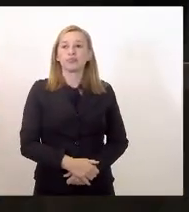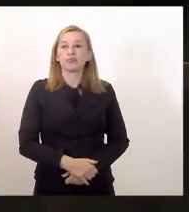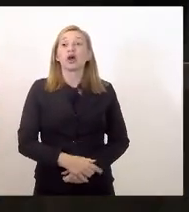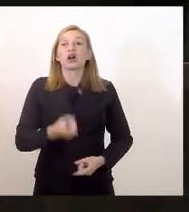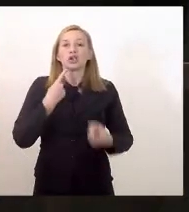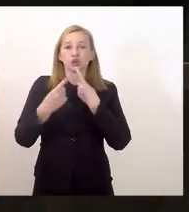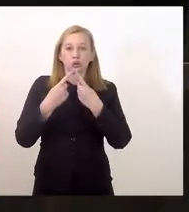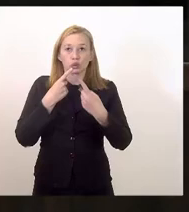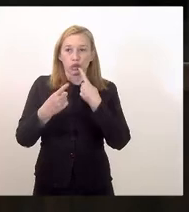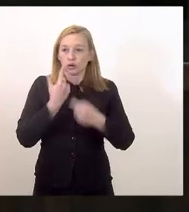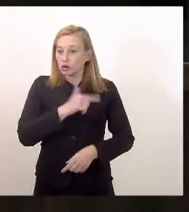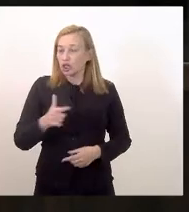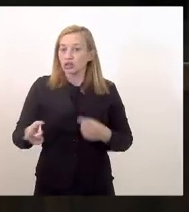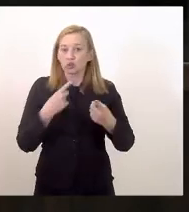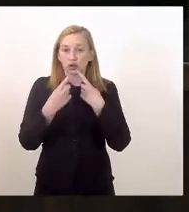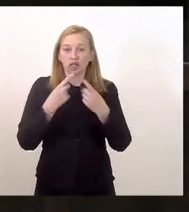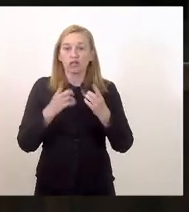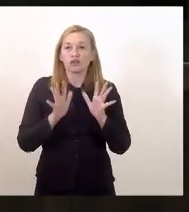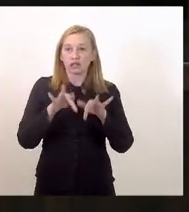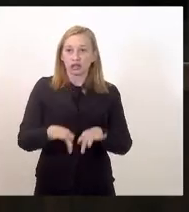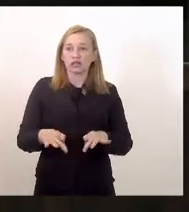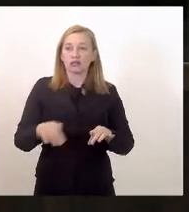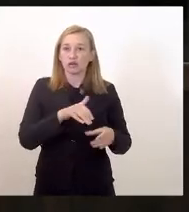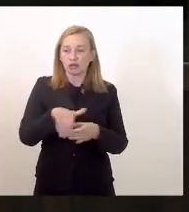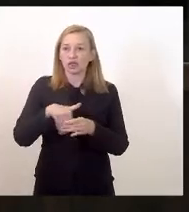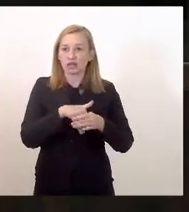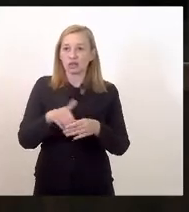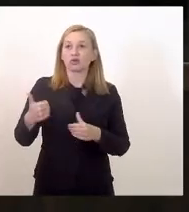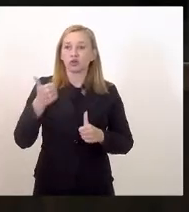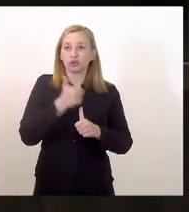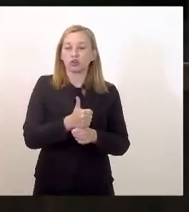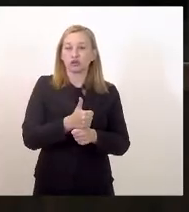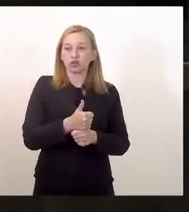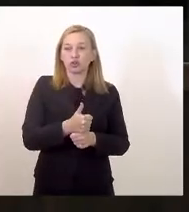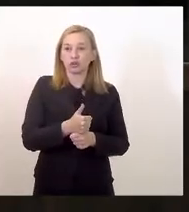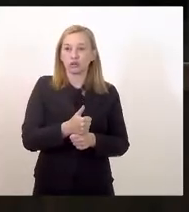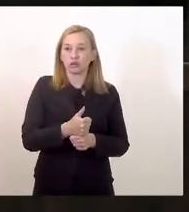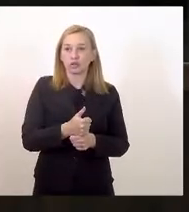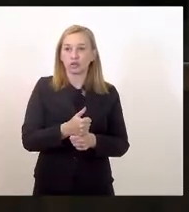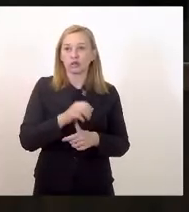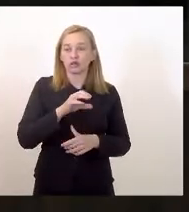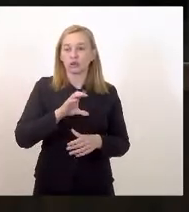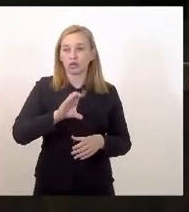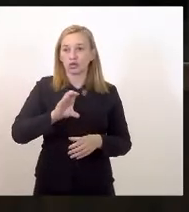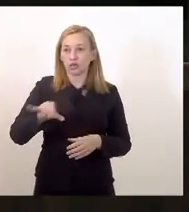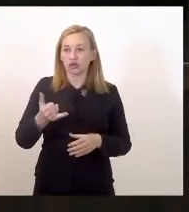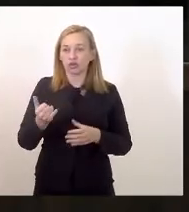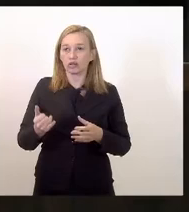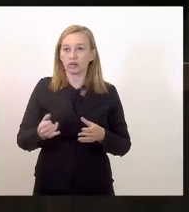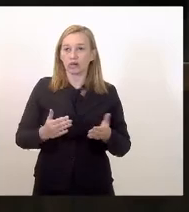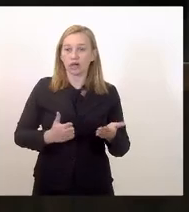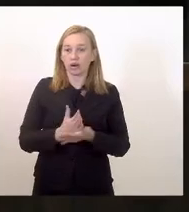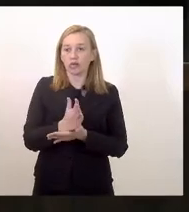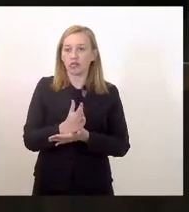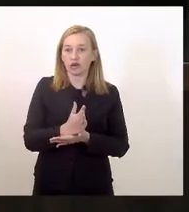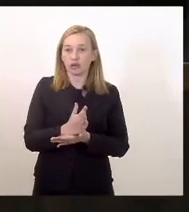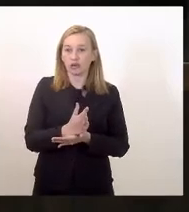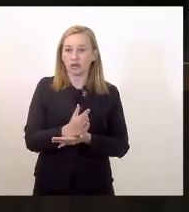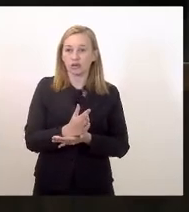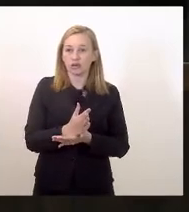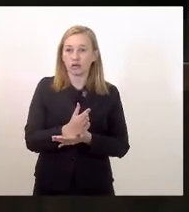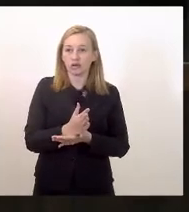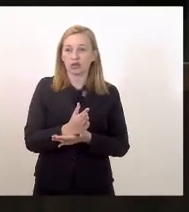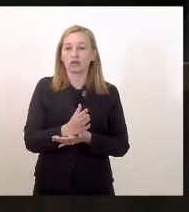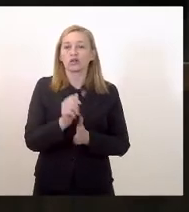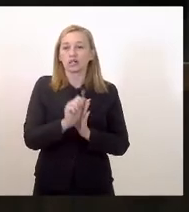Em discussão, não havendo quem queira discutir, encerrada a discussão, em votação, substitutivo da Comissão de Constituição e Justiça. Senhores que aprovam, permaneçam como estão. Aprovado, vai a